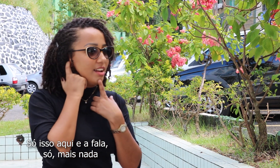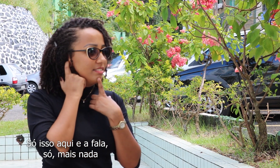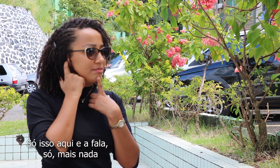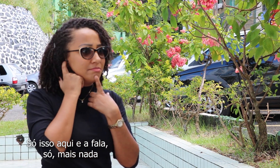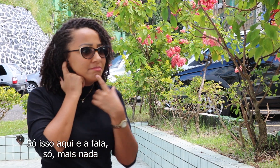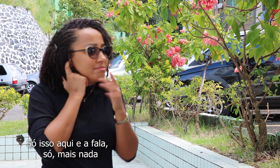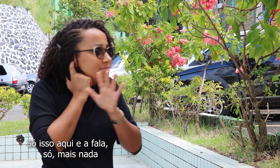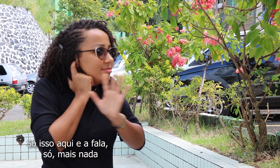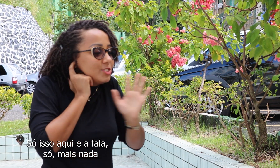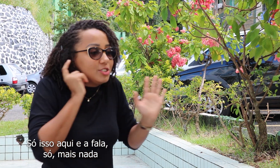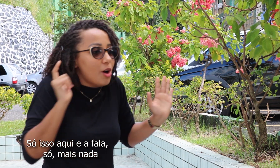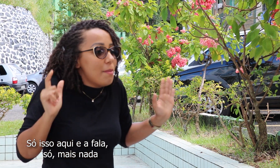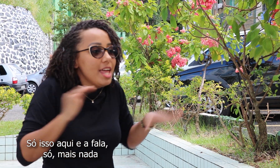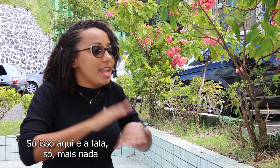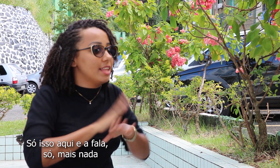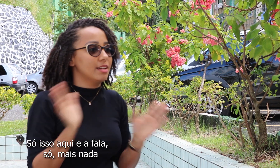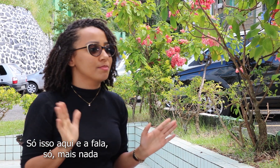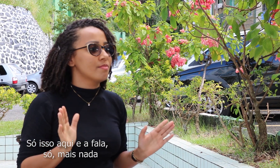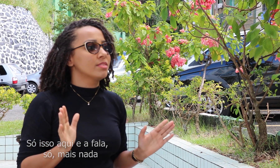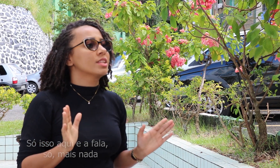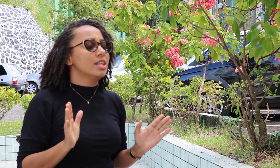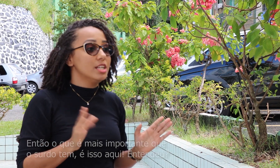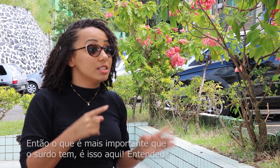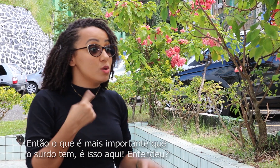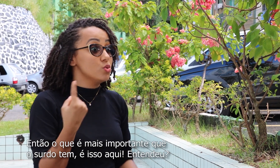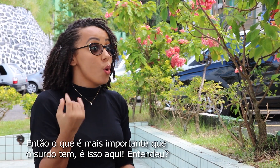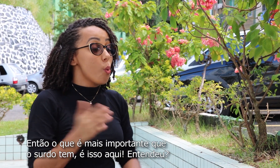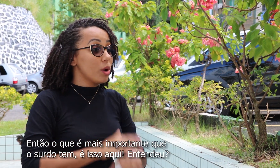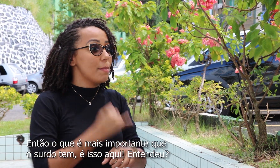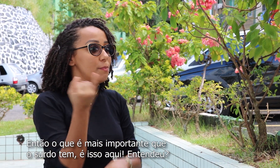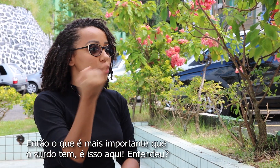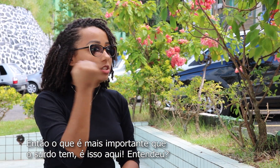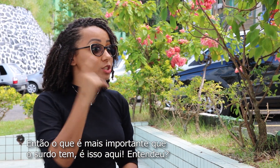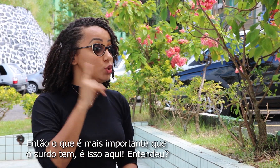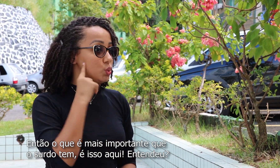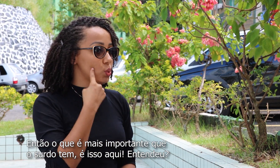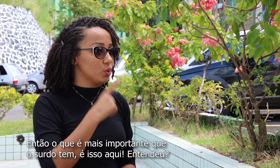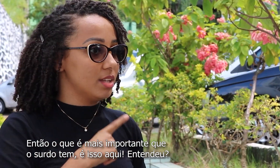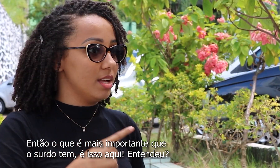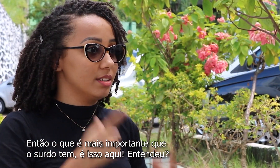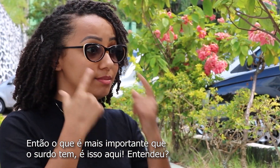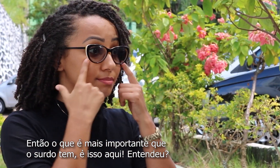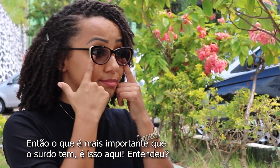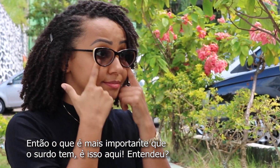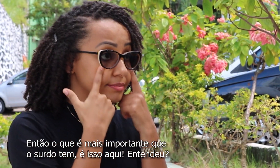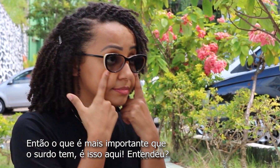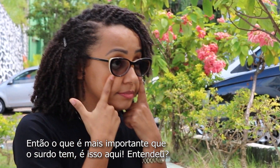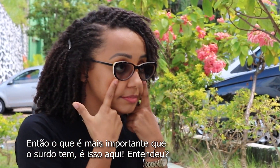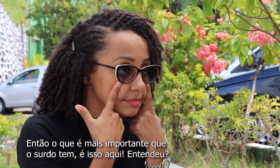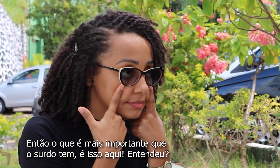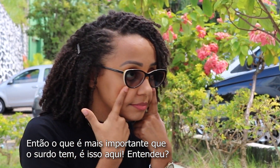a fala. Só mais nada. Então, o que é mais importante de tudo tem